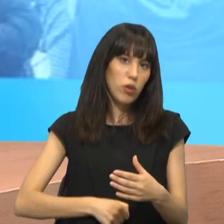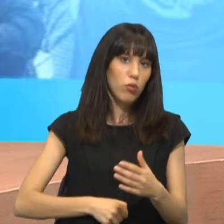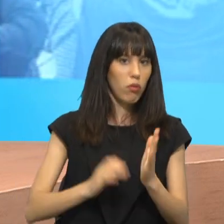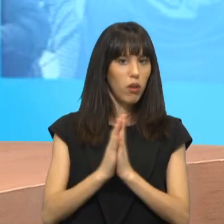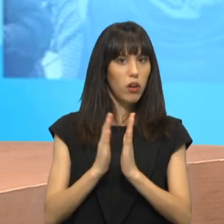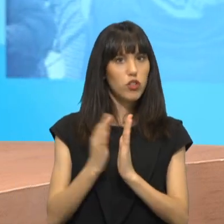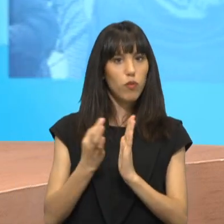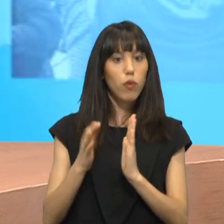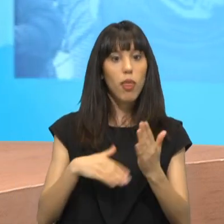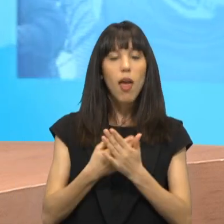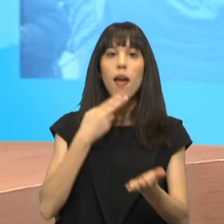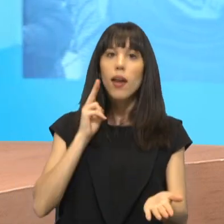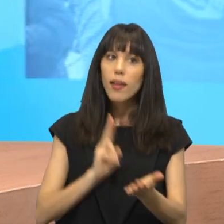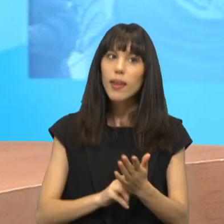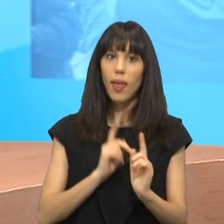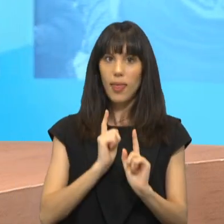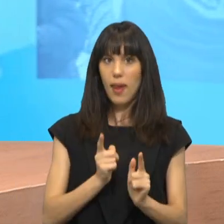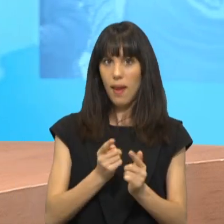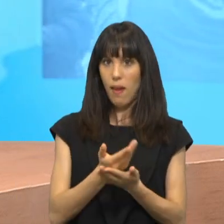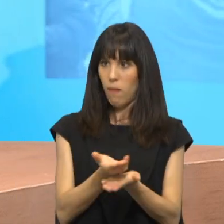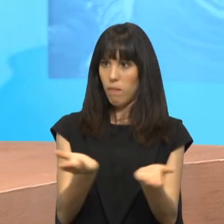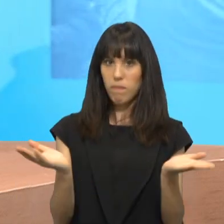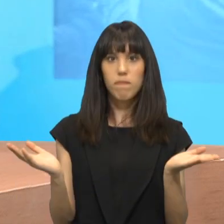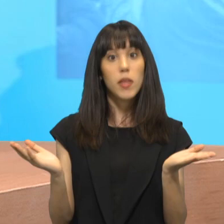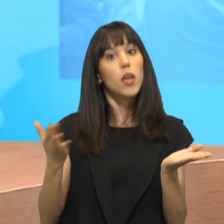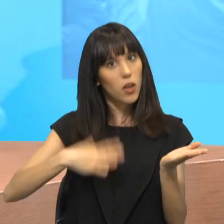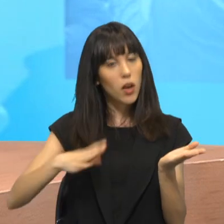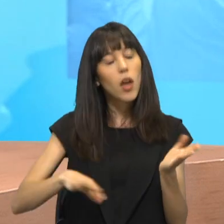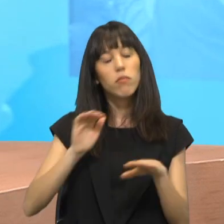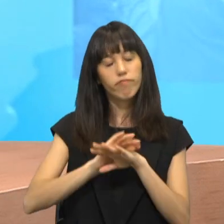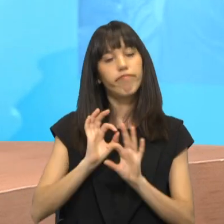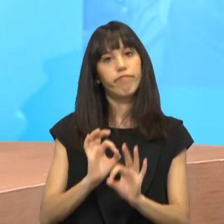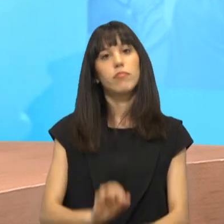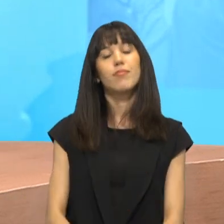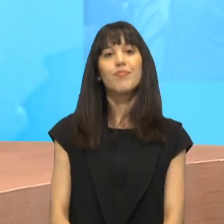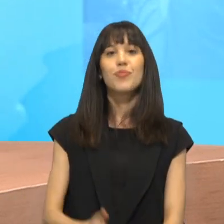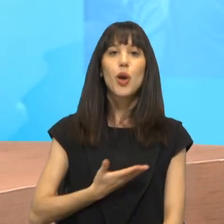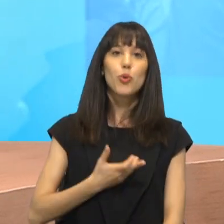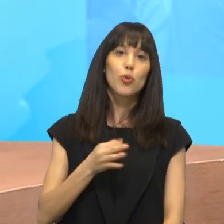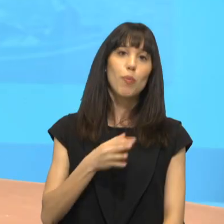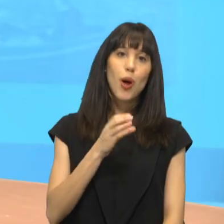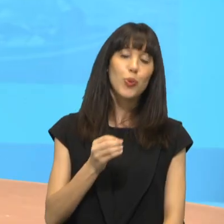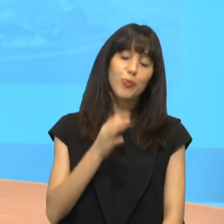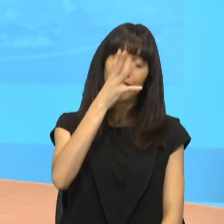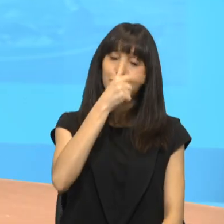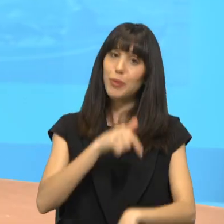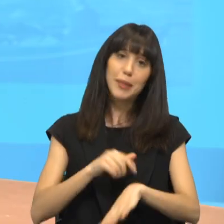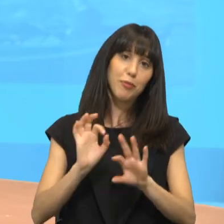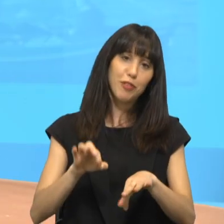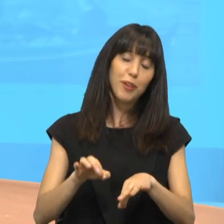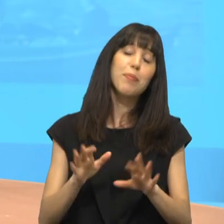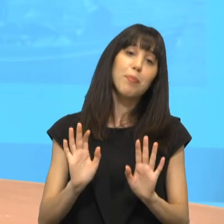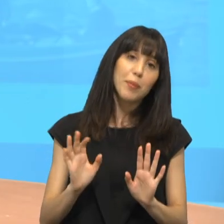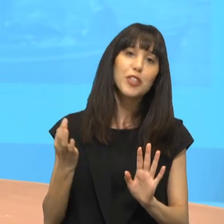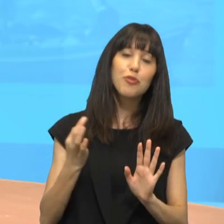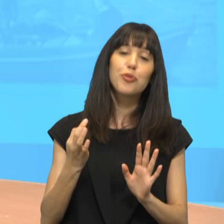uma realidade e uma realidade desejada e acarinhada. Dr. Paulo Fontes, infelizmente o nosso tempo chegou ao fim, mas, enfim,